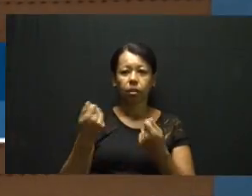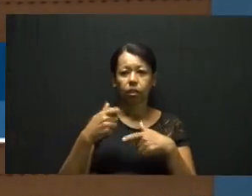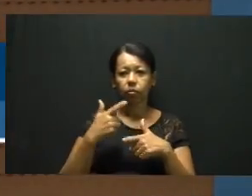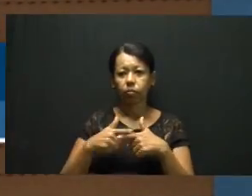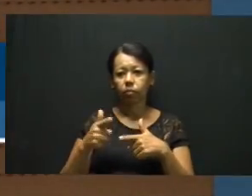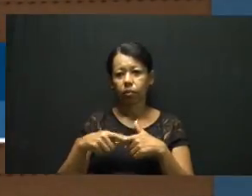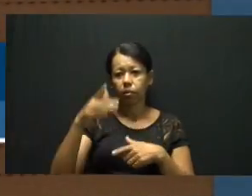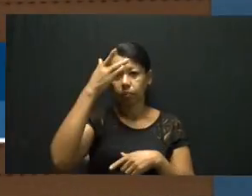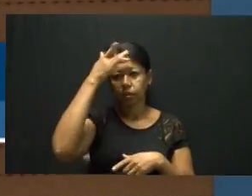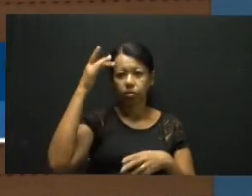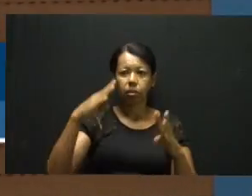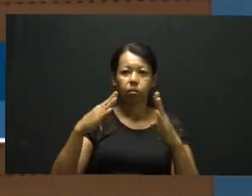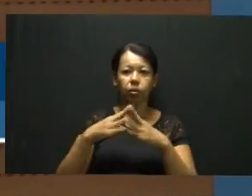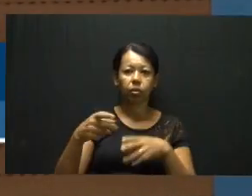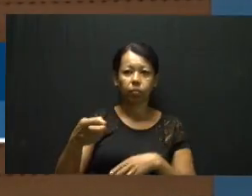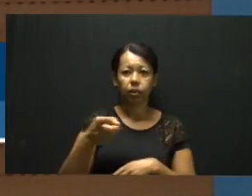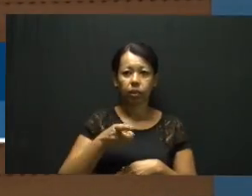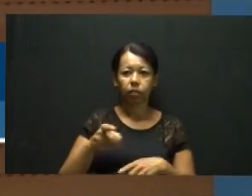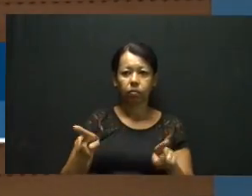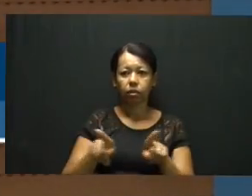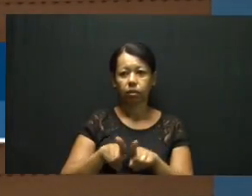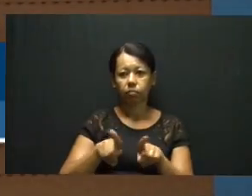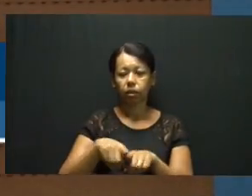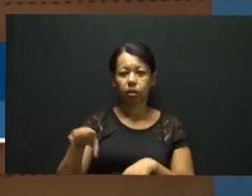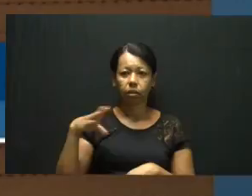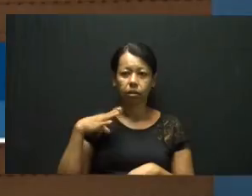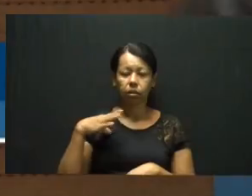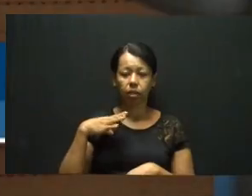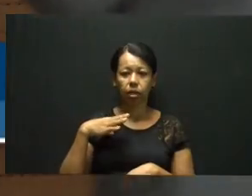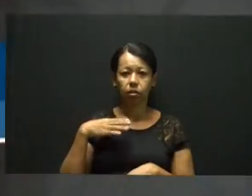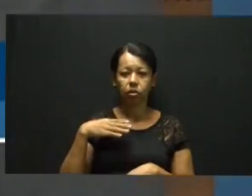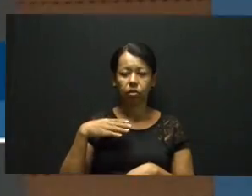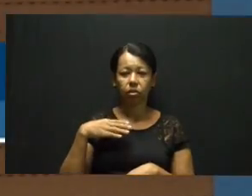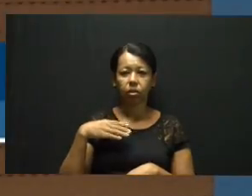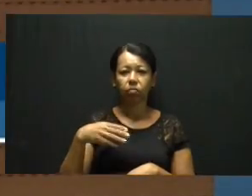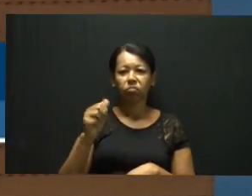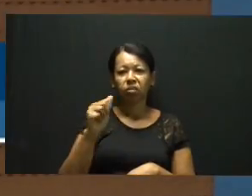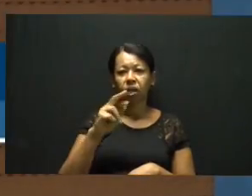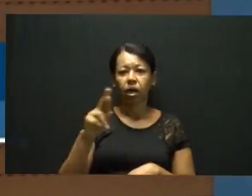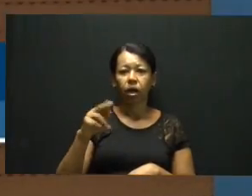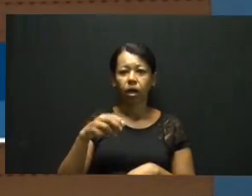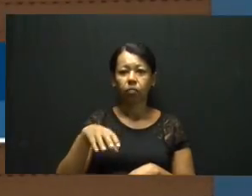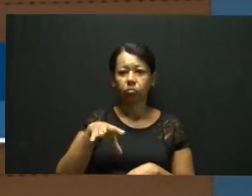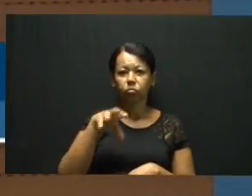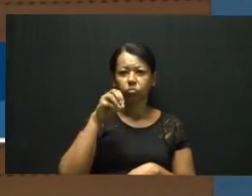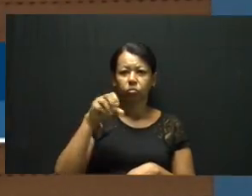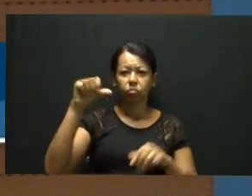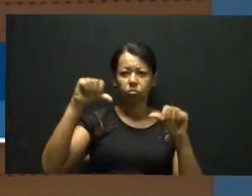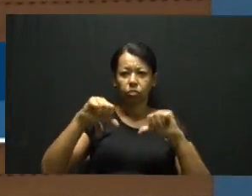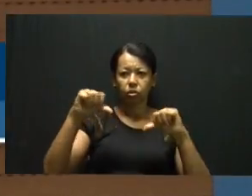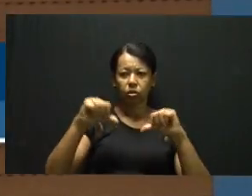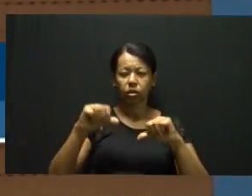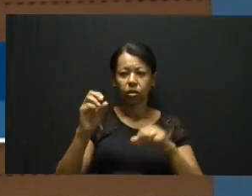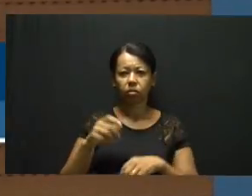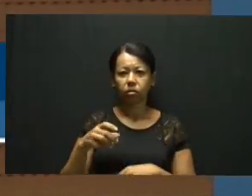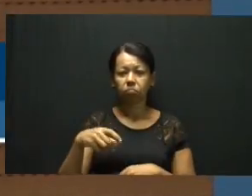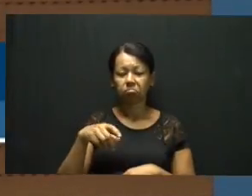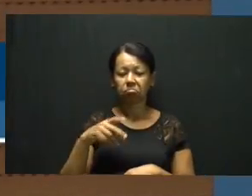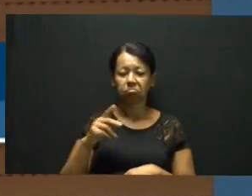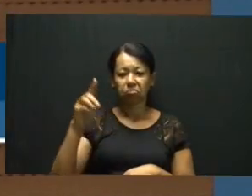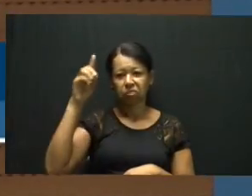moradores e pescadores da cidade. Poluição do ar causado pela fumaça tóxica que permaneceu durante vários